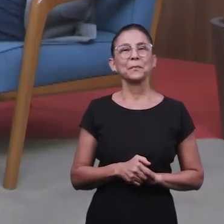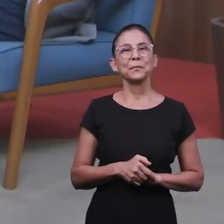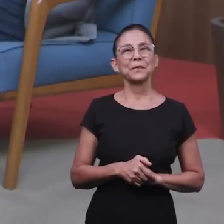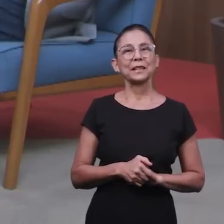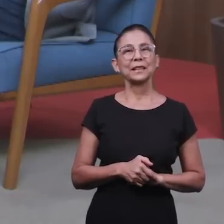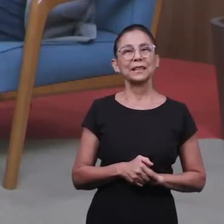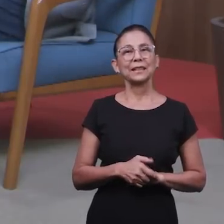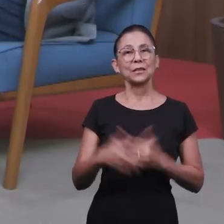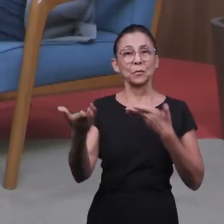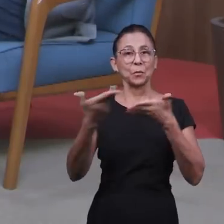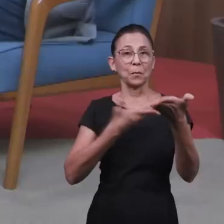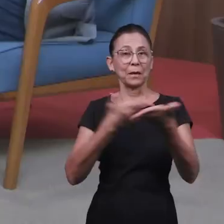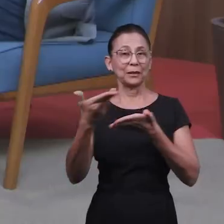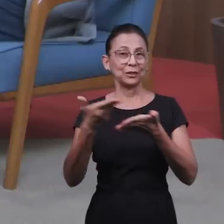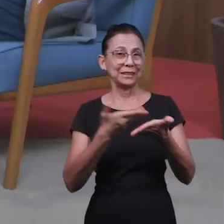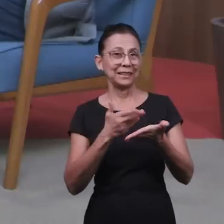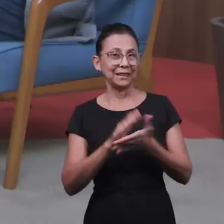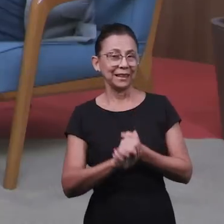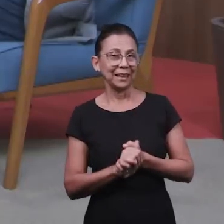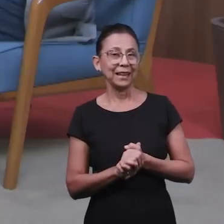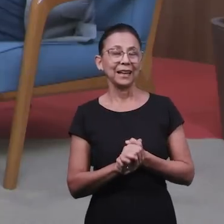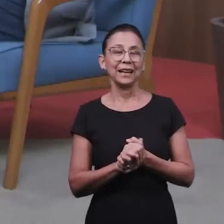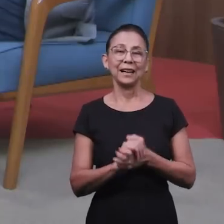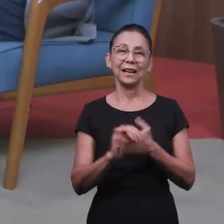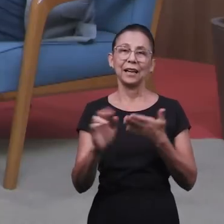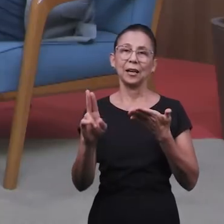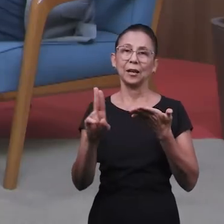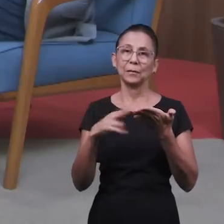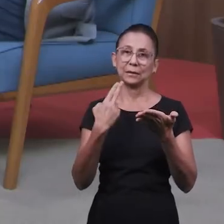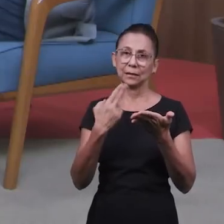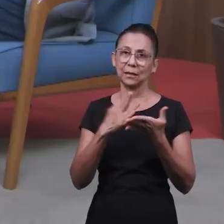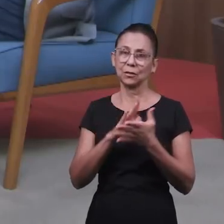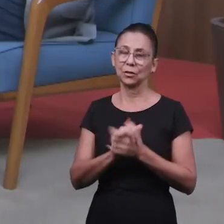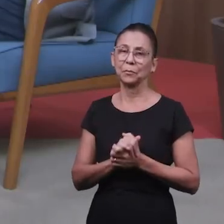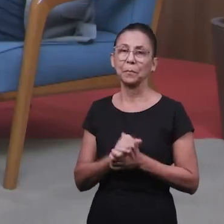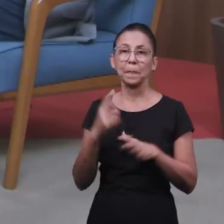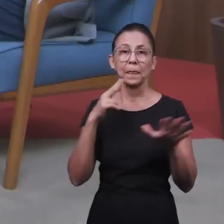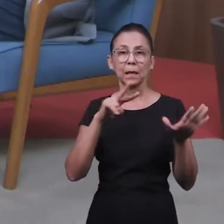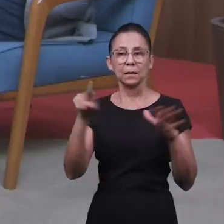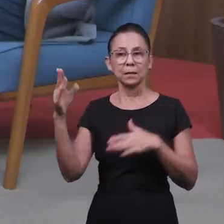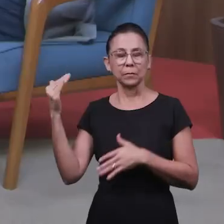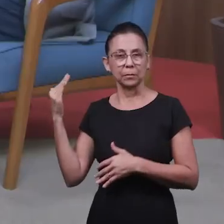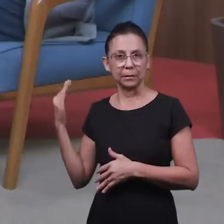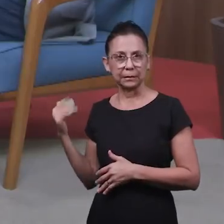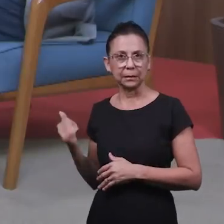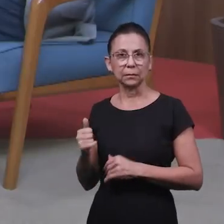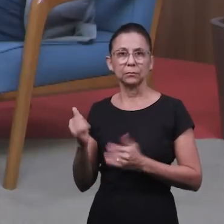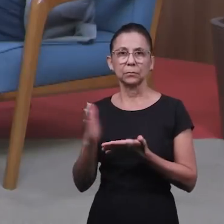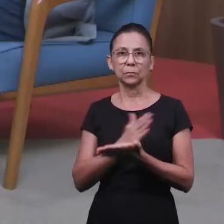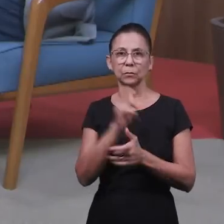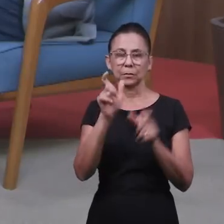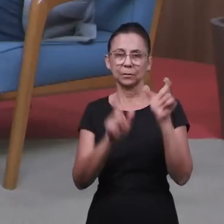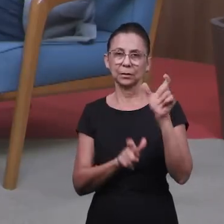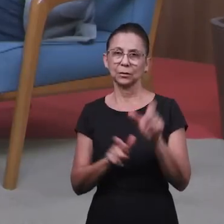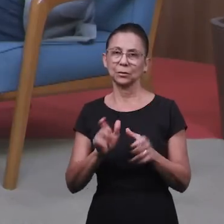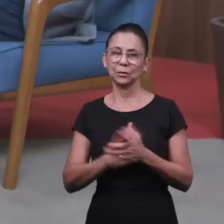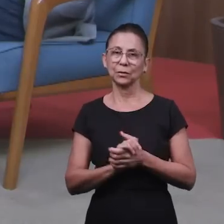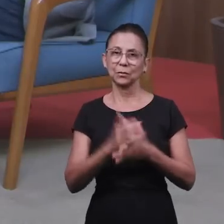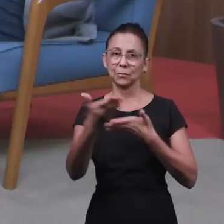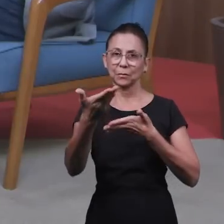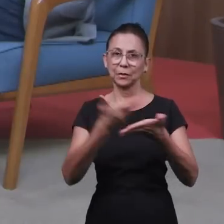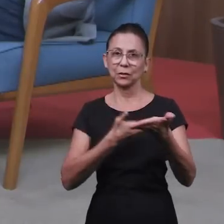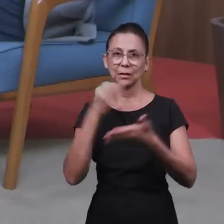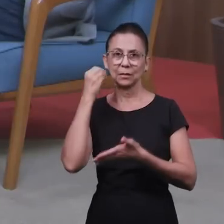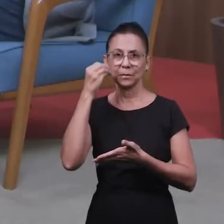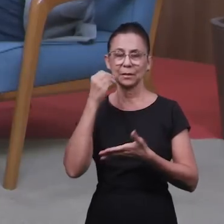com você, como vamos fazer agora. Irmãos nossos que na semana passada fizeram esse procedimento, mandaram para nós, e eu vou passar